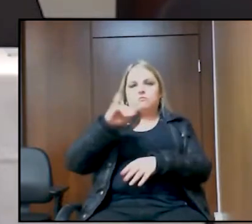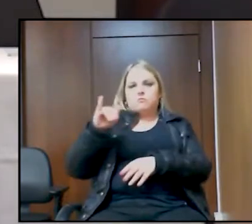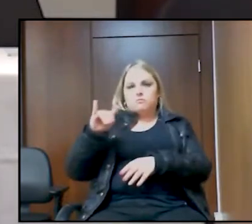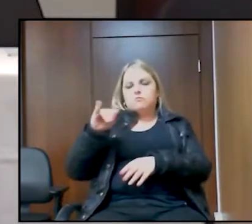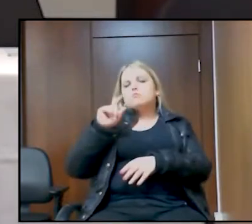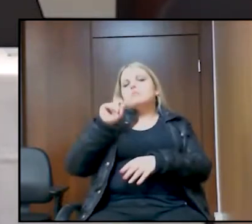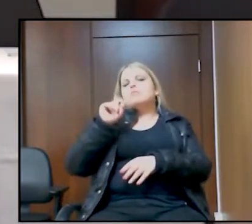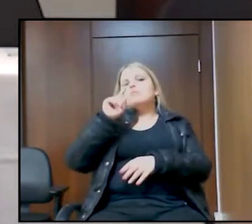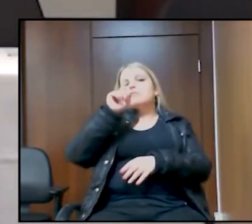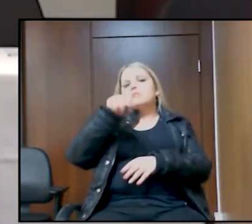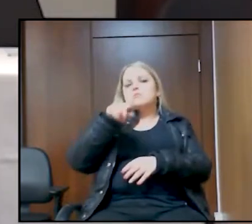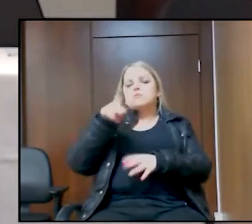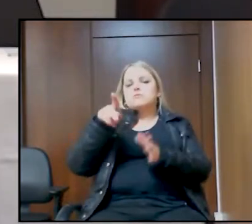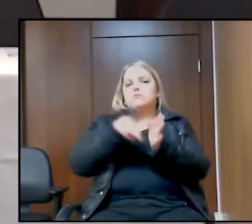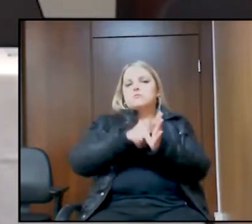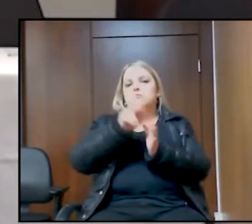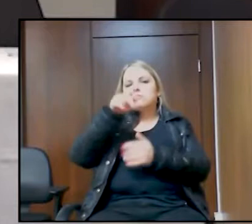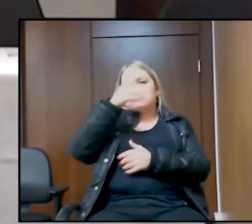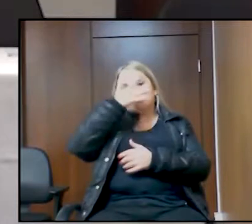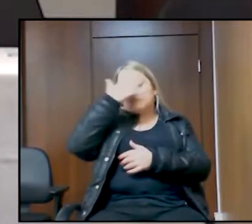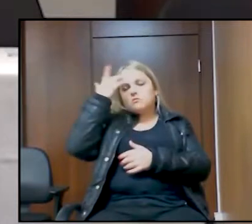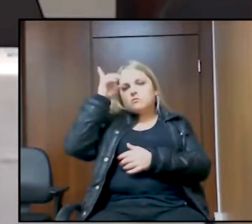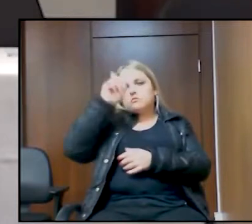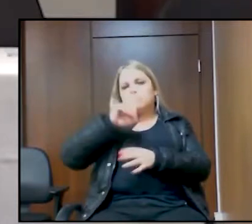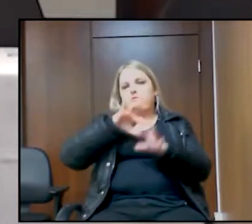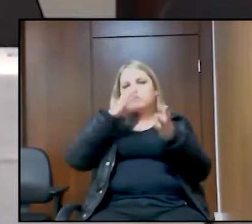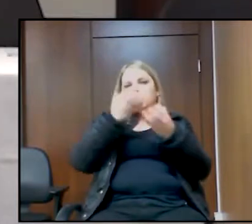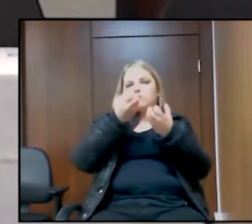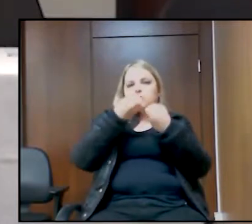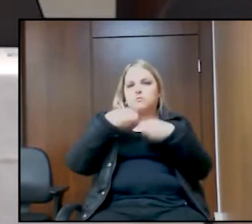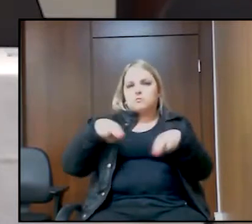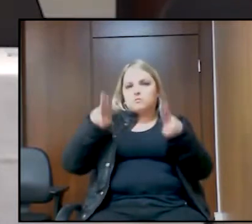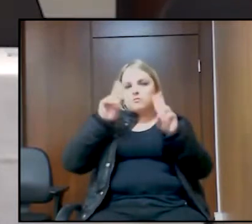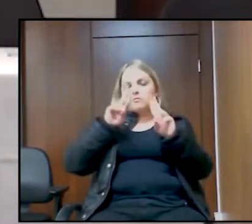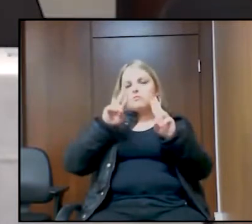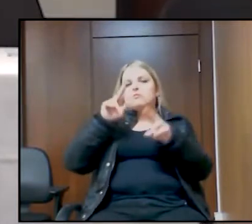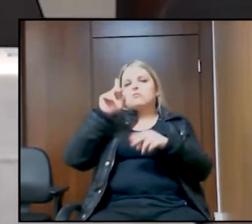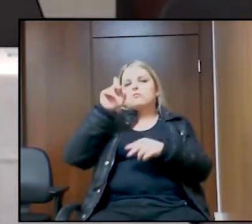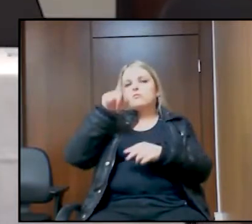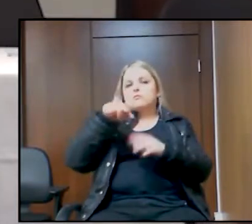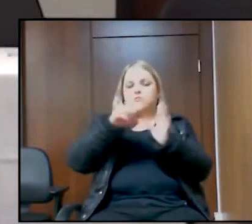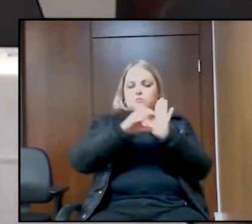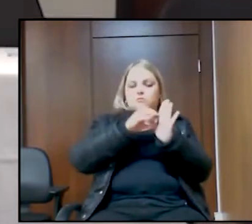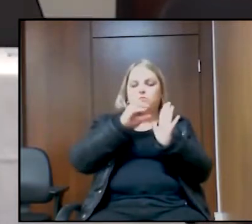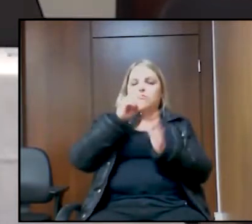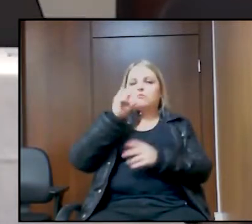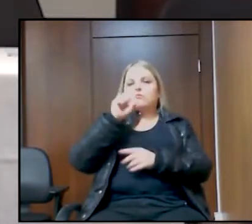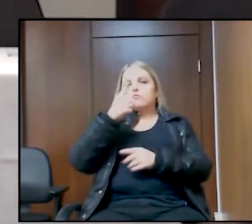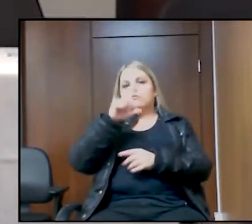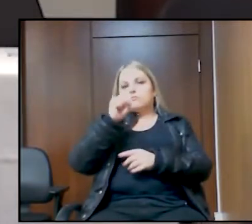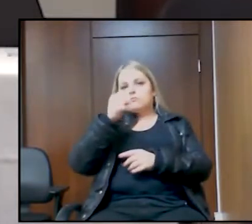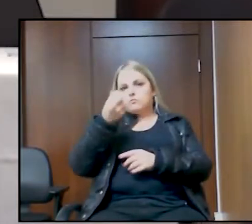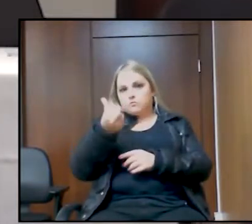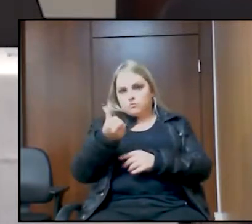fundamentada na Convenção dos Direitos da Pessoa com Deficiência da ONU, artigo 186,